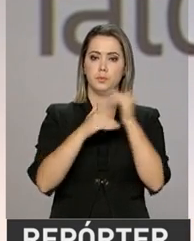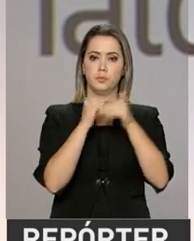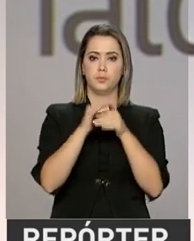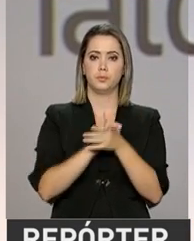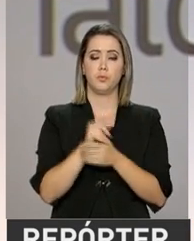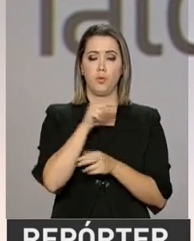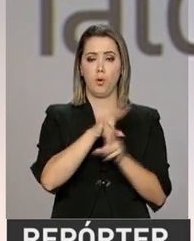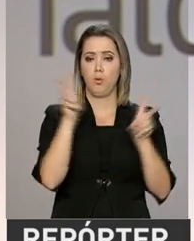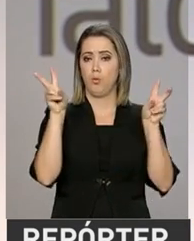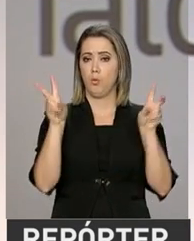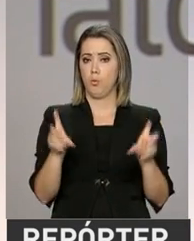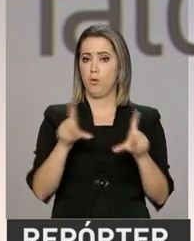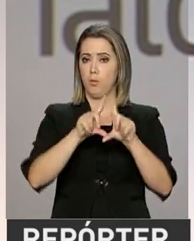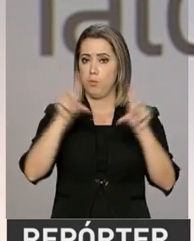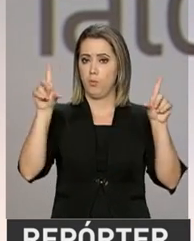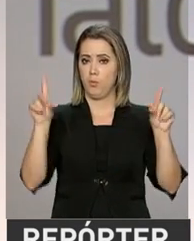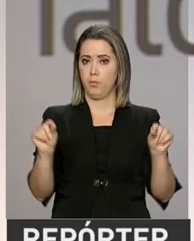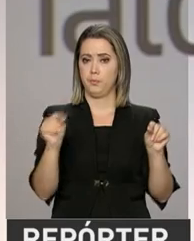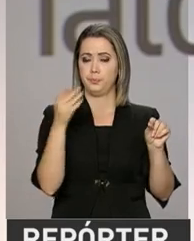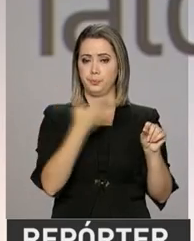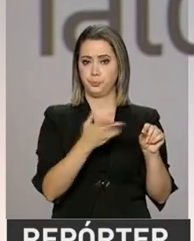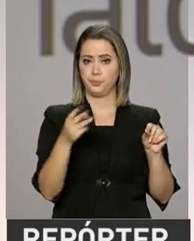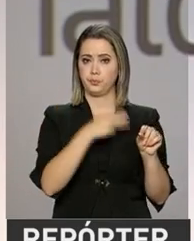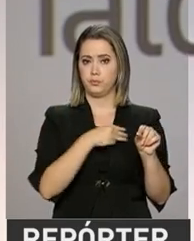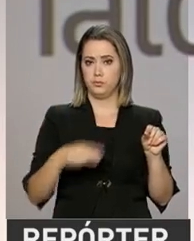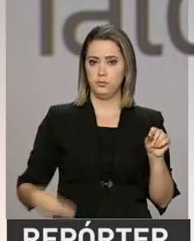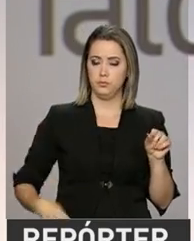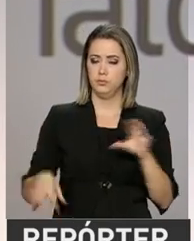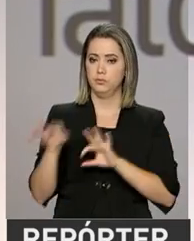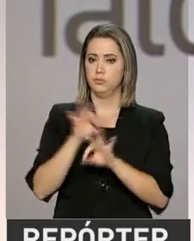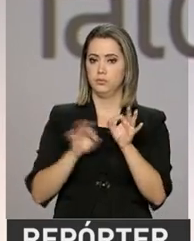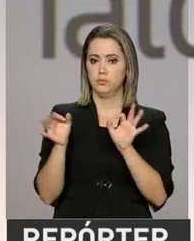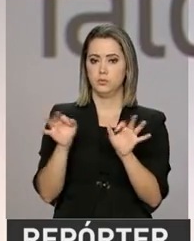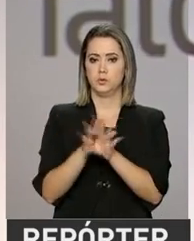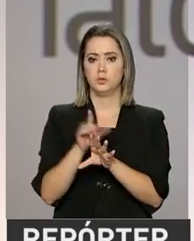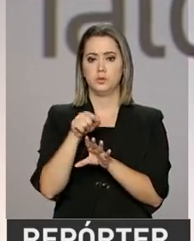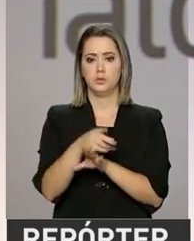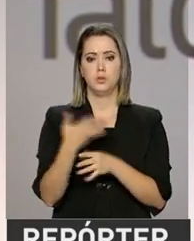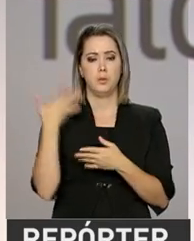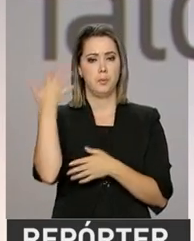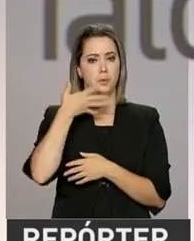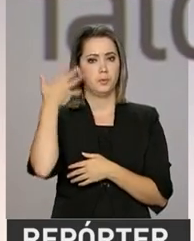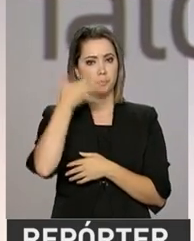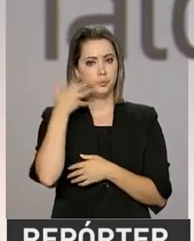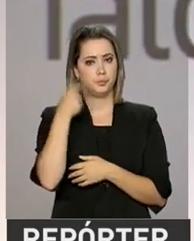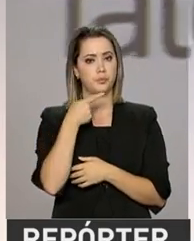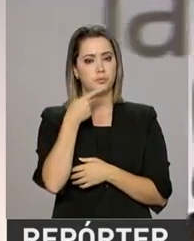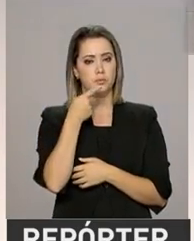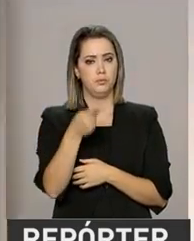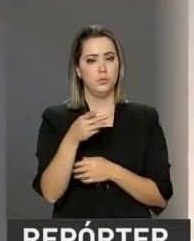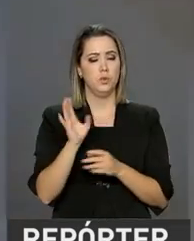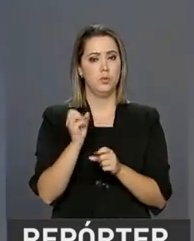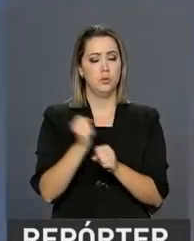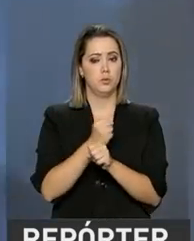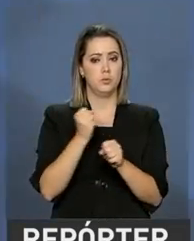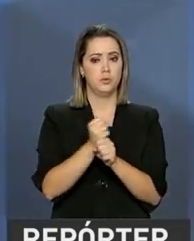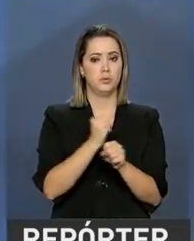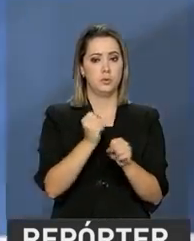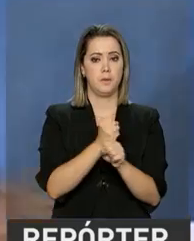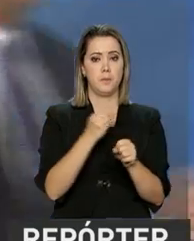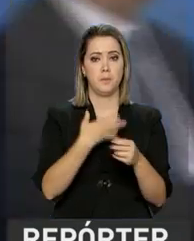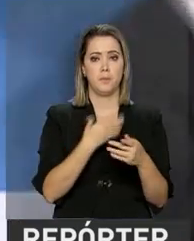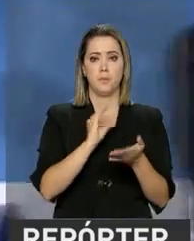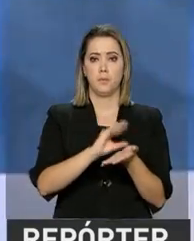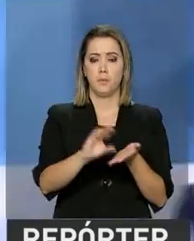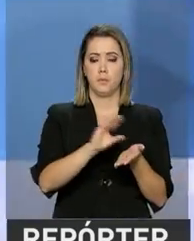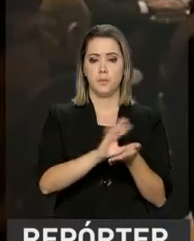com esta frase o ministro do planejamento Diogo Oliveira encerrou a participação dele no seminário sobre investimentos em infraestrutura realizado